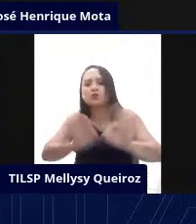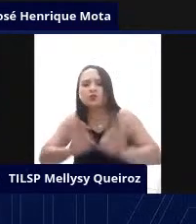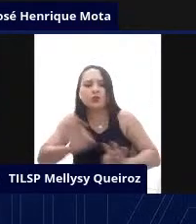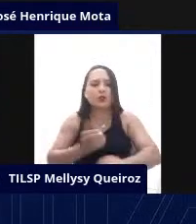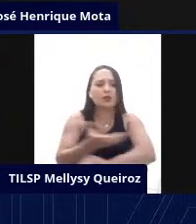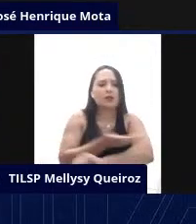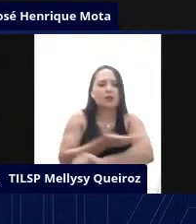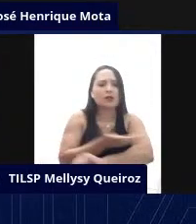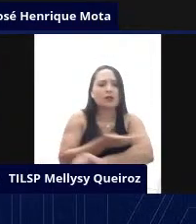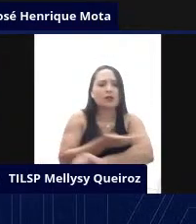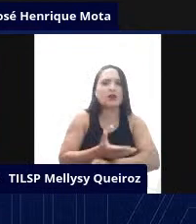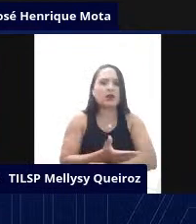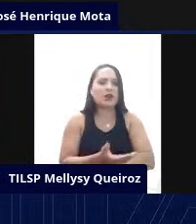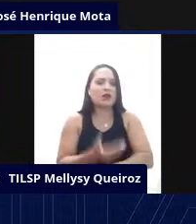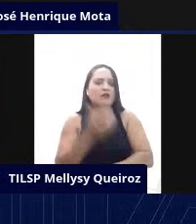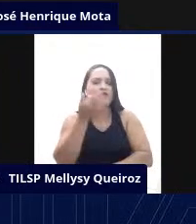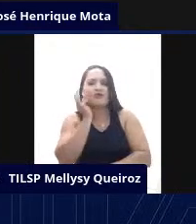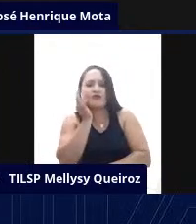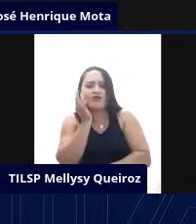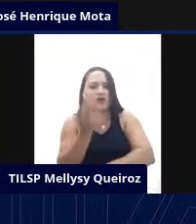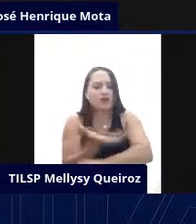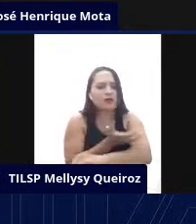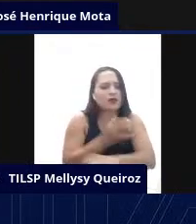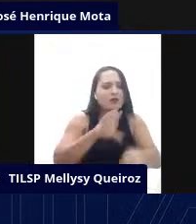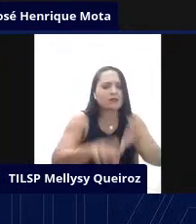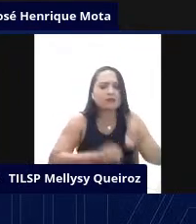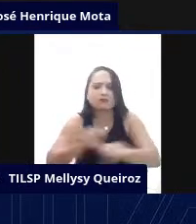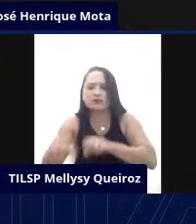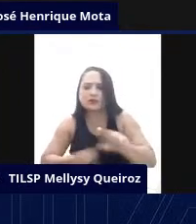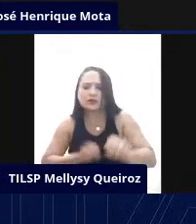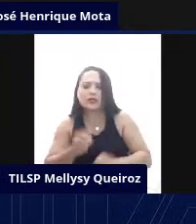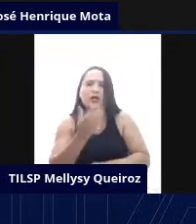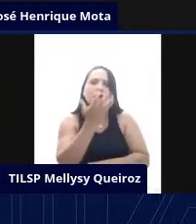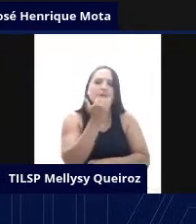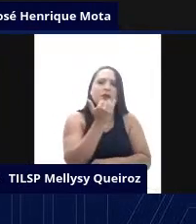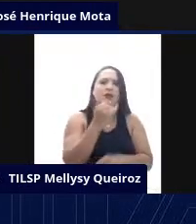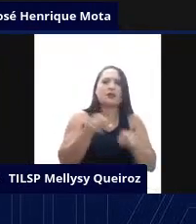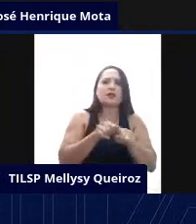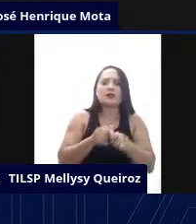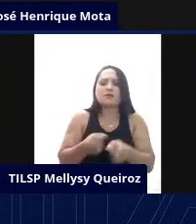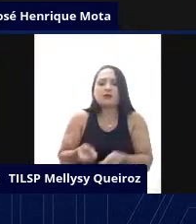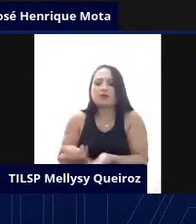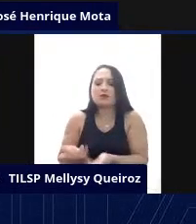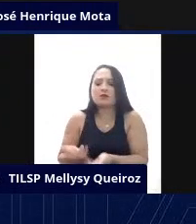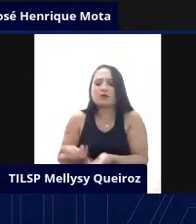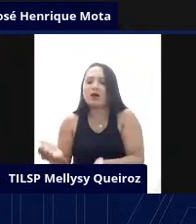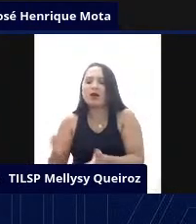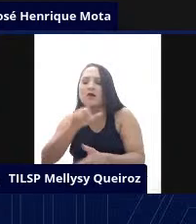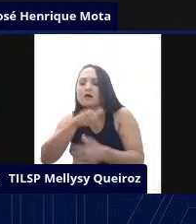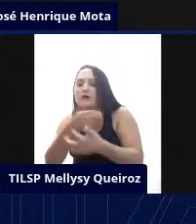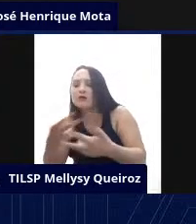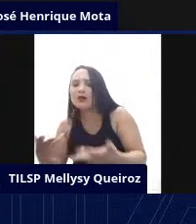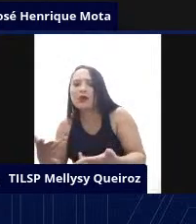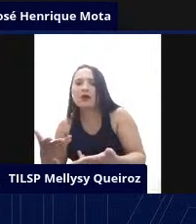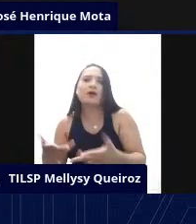frutas e as hortaliças, colhe as plantas e alimenta os animais, garantindo o bem-estar e o consumo da